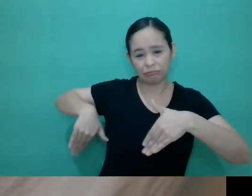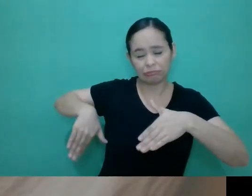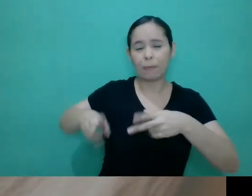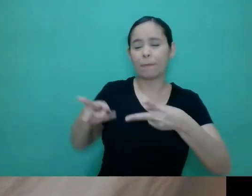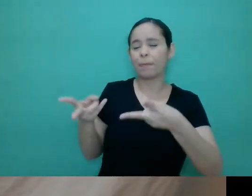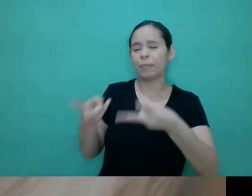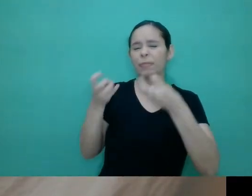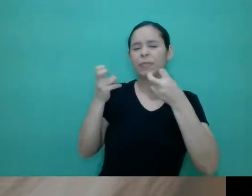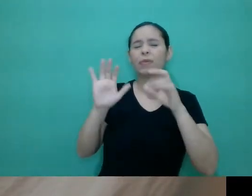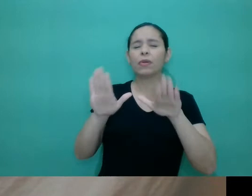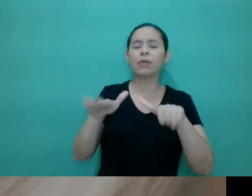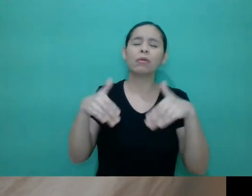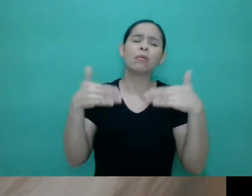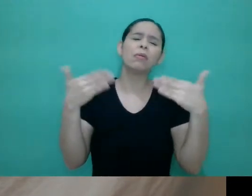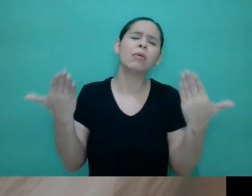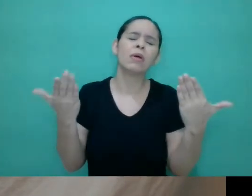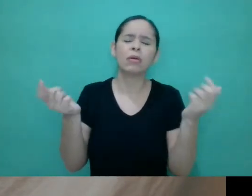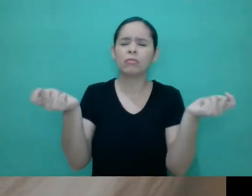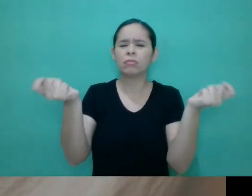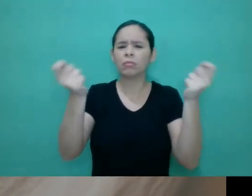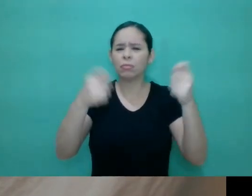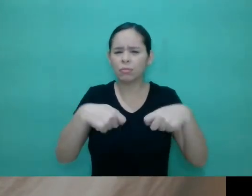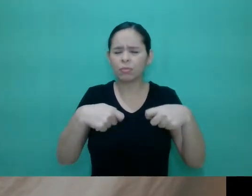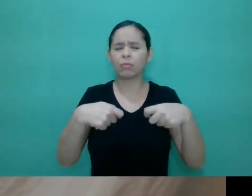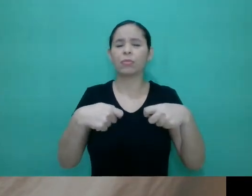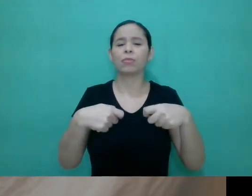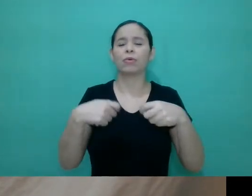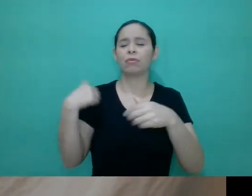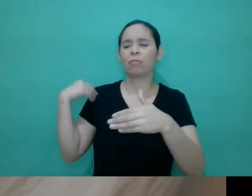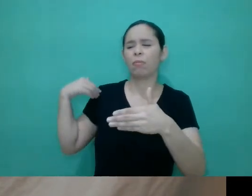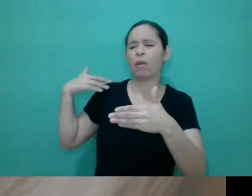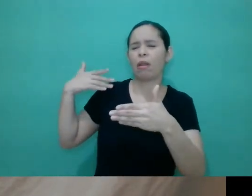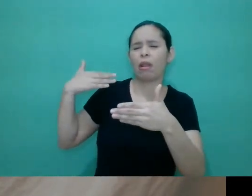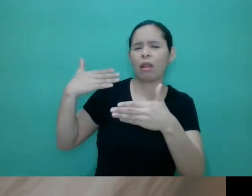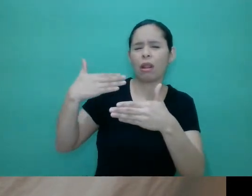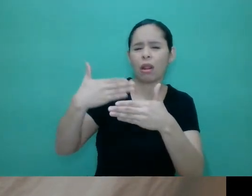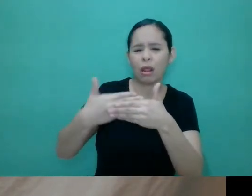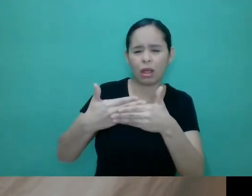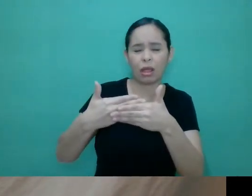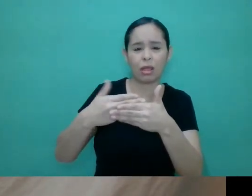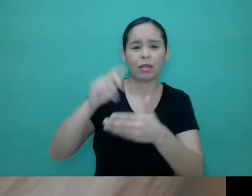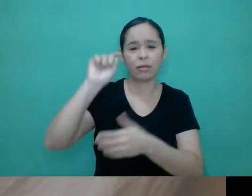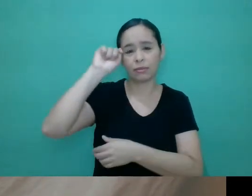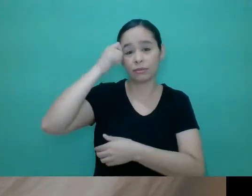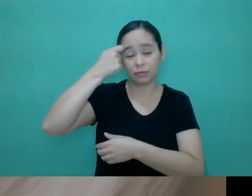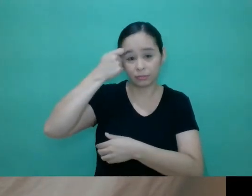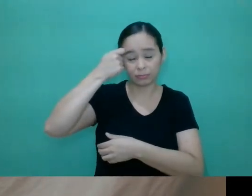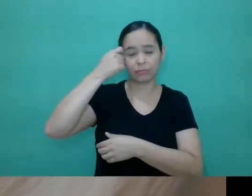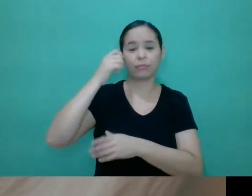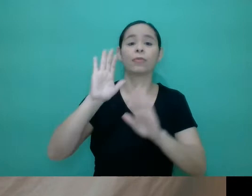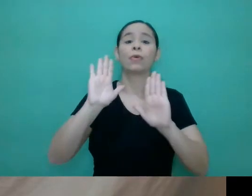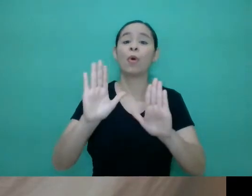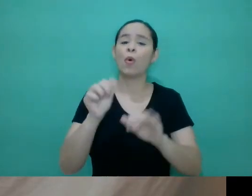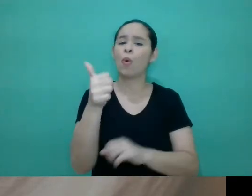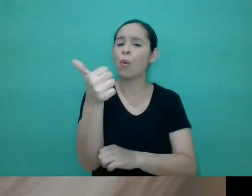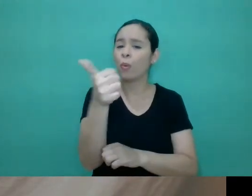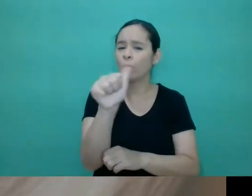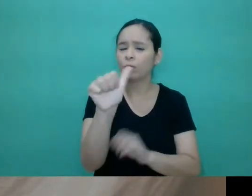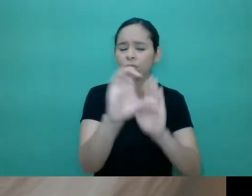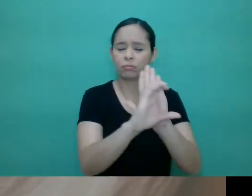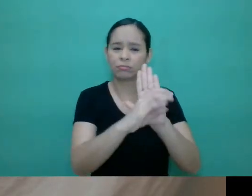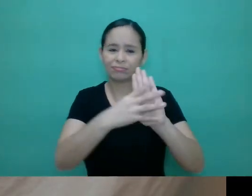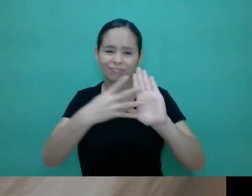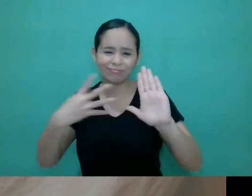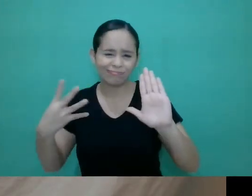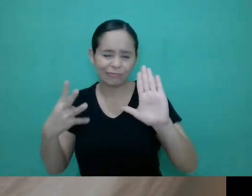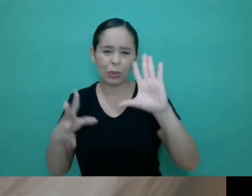gestos, né, e os atos que poderiam suscitar uma escravidão inconsciente, né. E aí, em 11 capítulos bem curtos, o